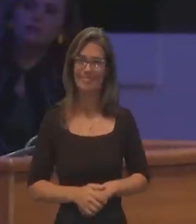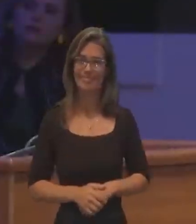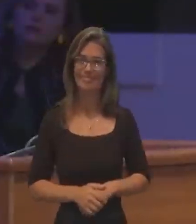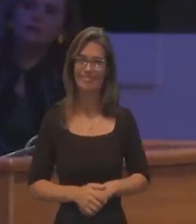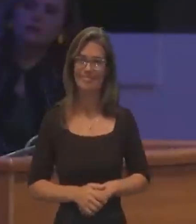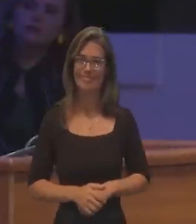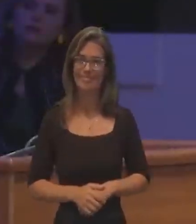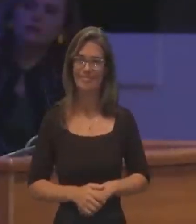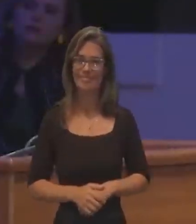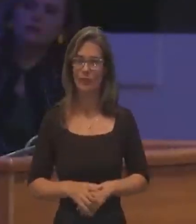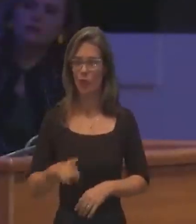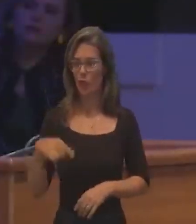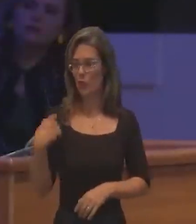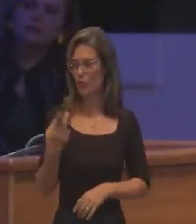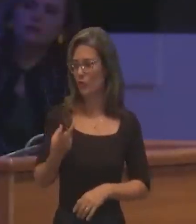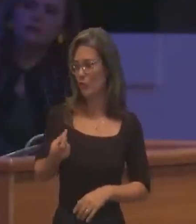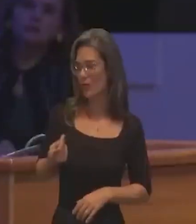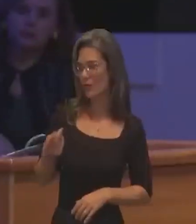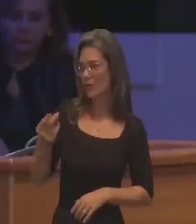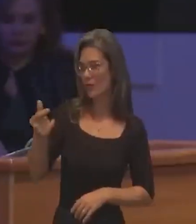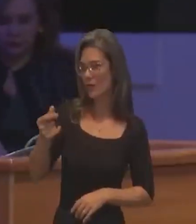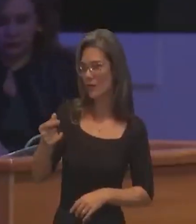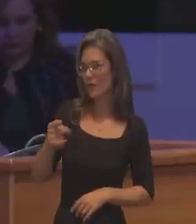Quando nós saímos daqui, o que nós faremos?